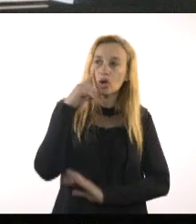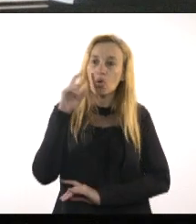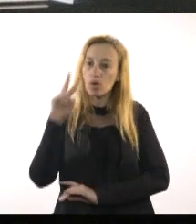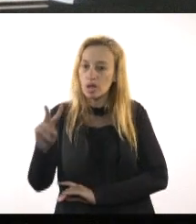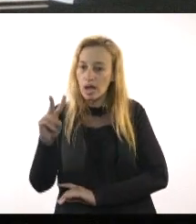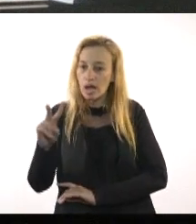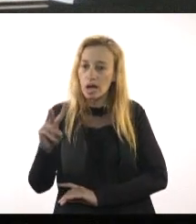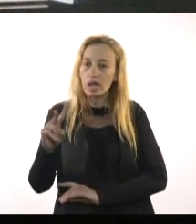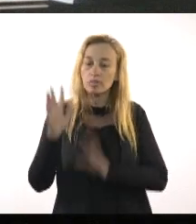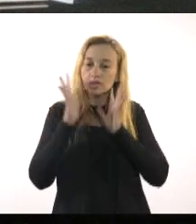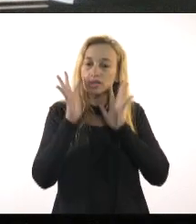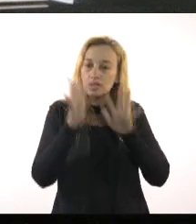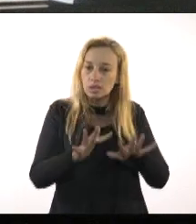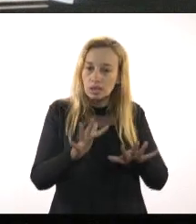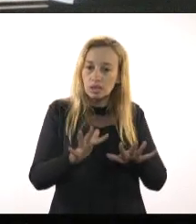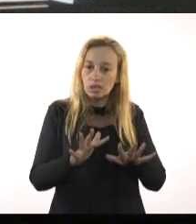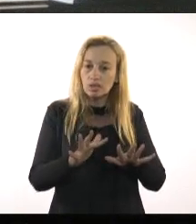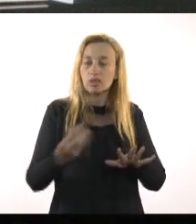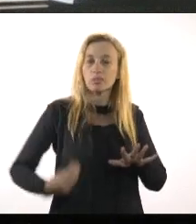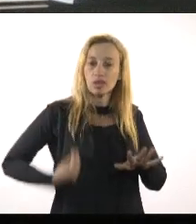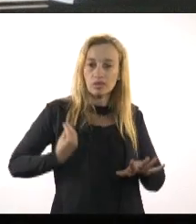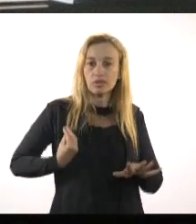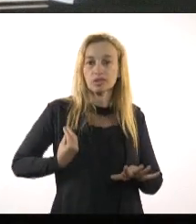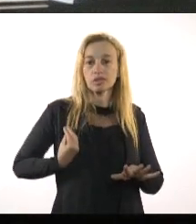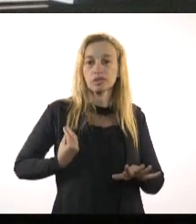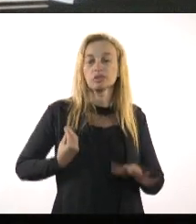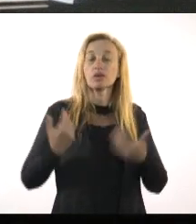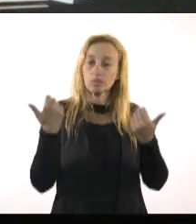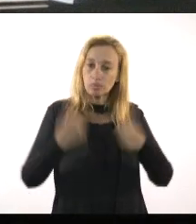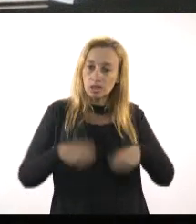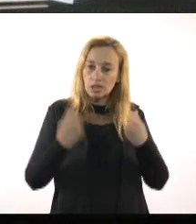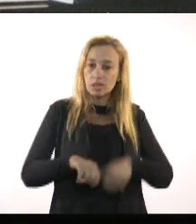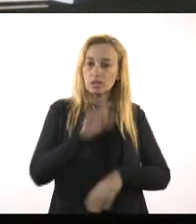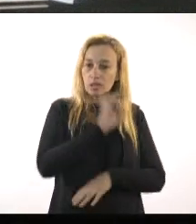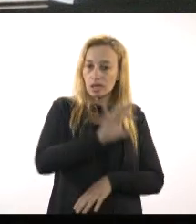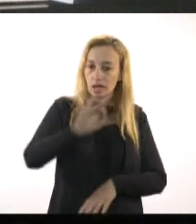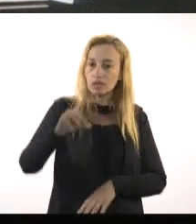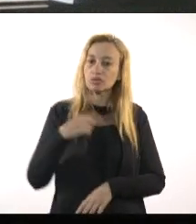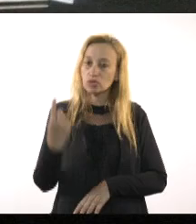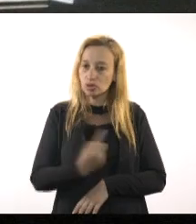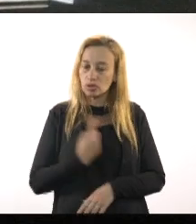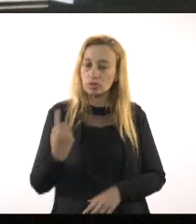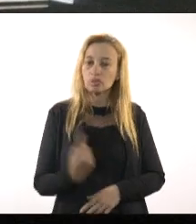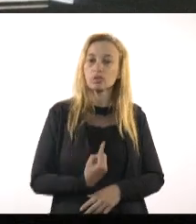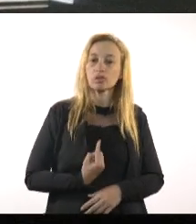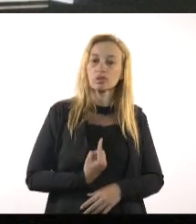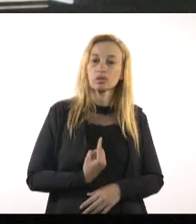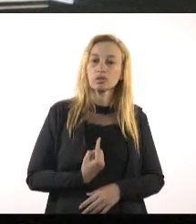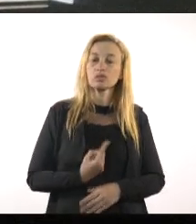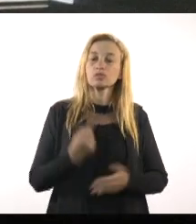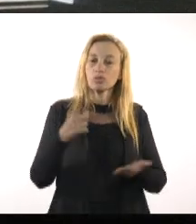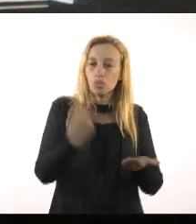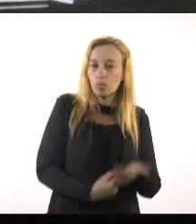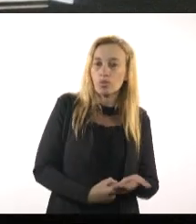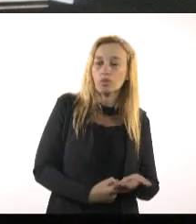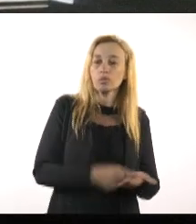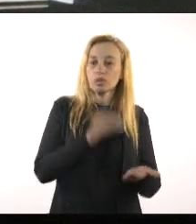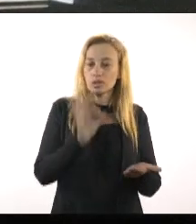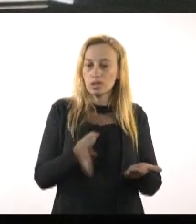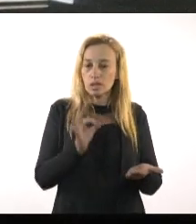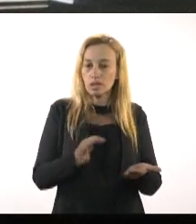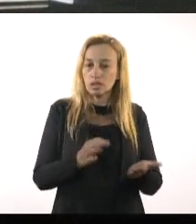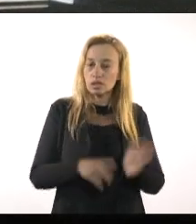modo mais atento e detalhado para a vida. É preciso que cada um de nós assuma efetivamente o compromisso de